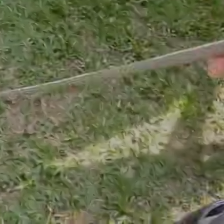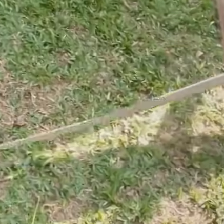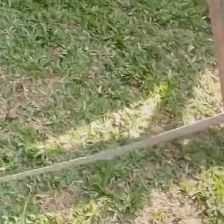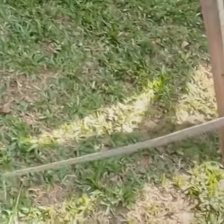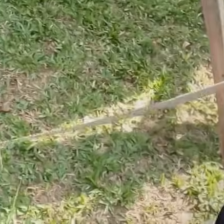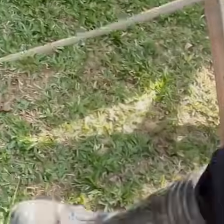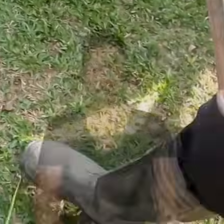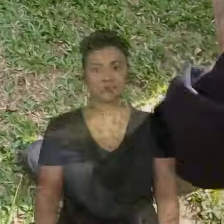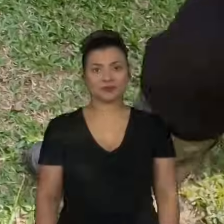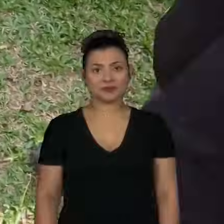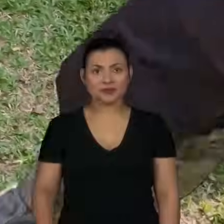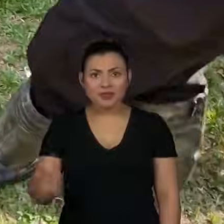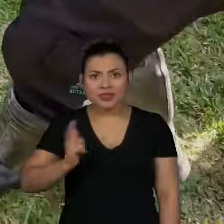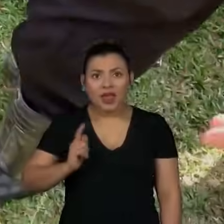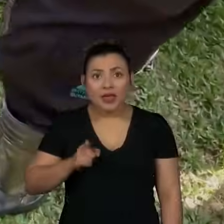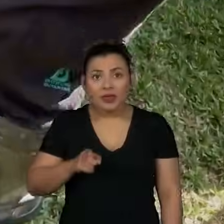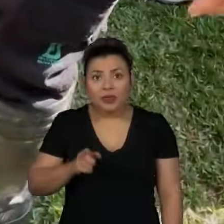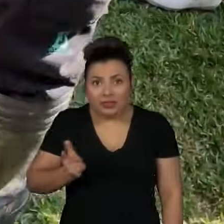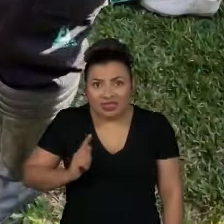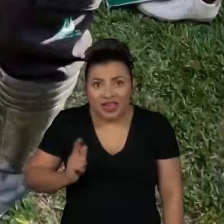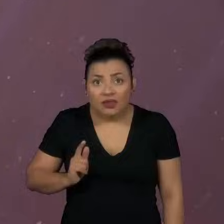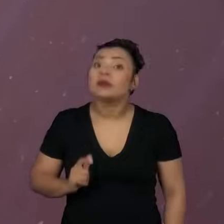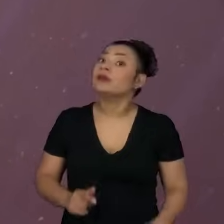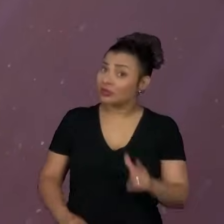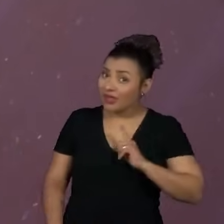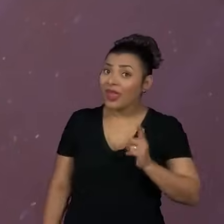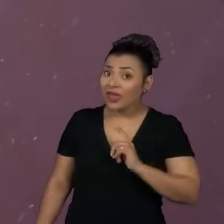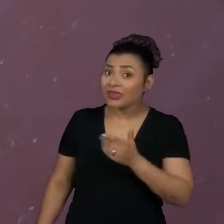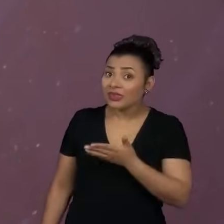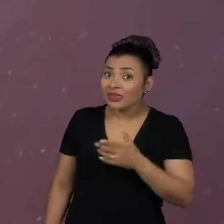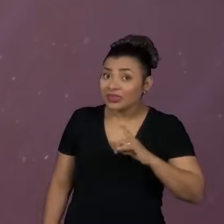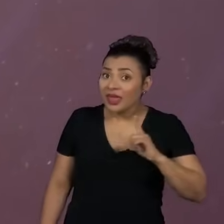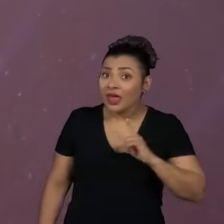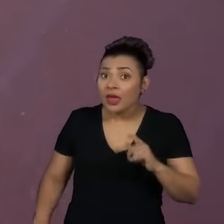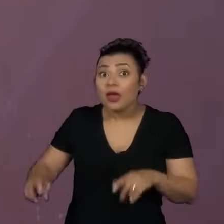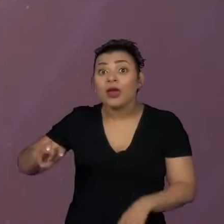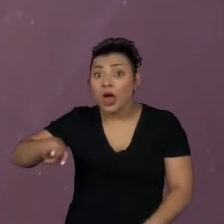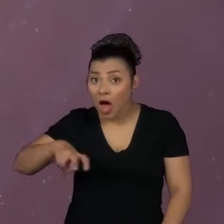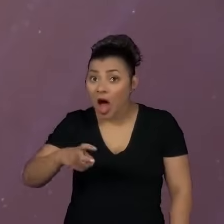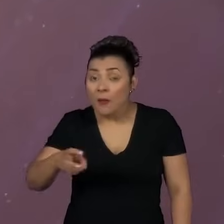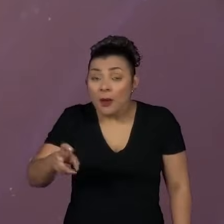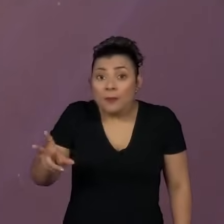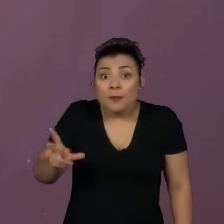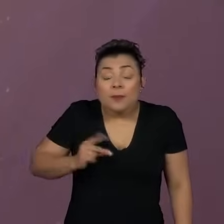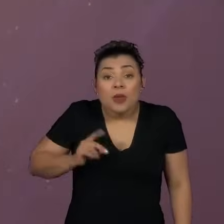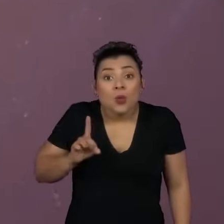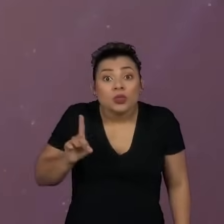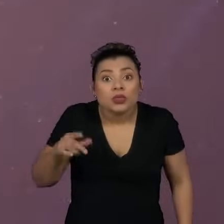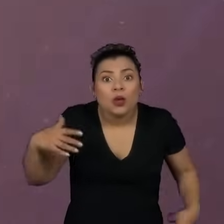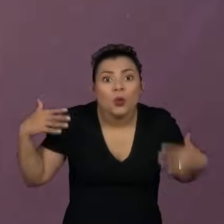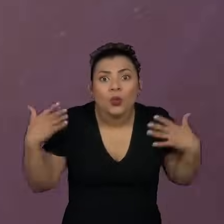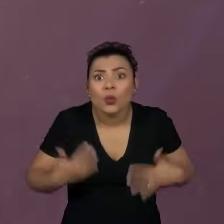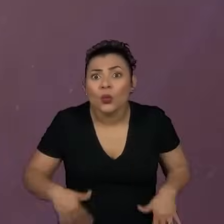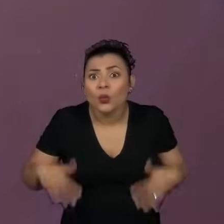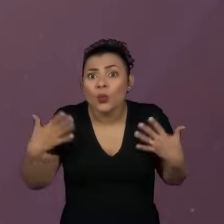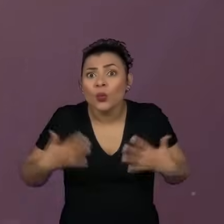Tem gente aí? Aí, você não tá vendo aqui? Não. A dela aqui, ó. Ah, meu Deus. E essa mata, hein?